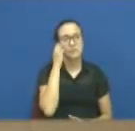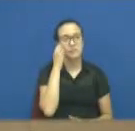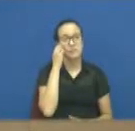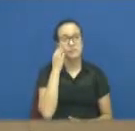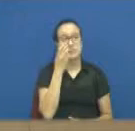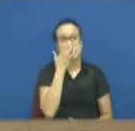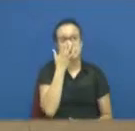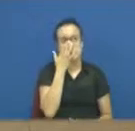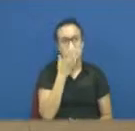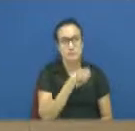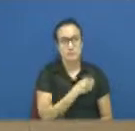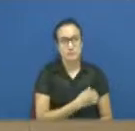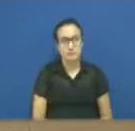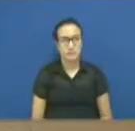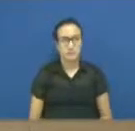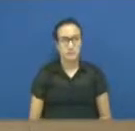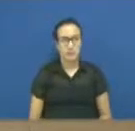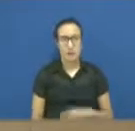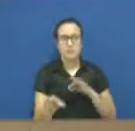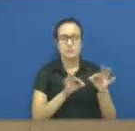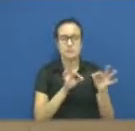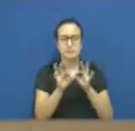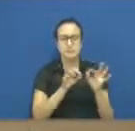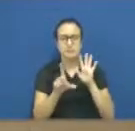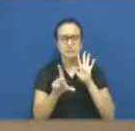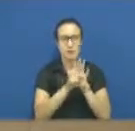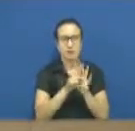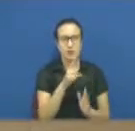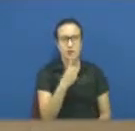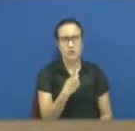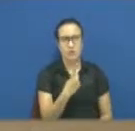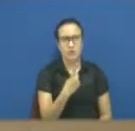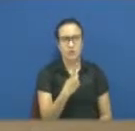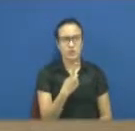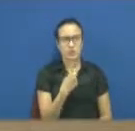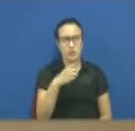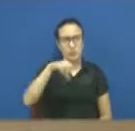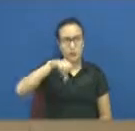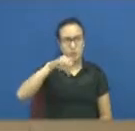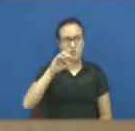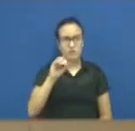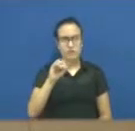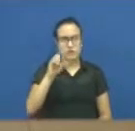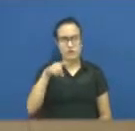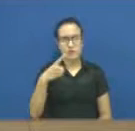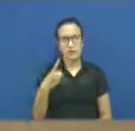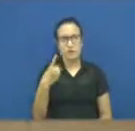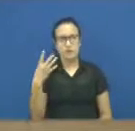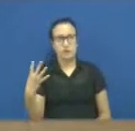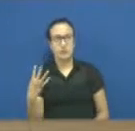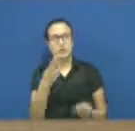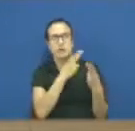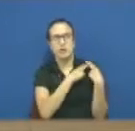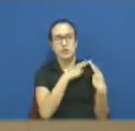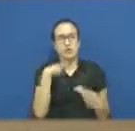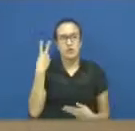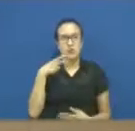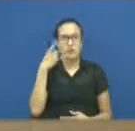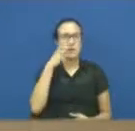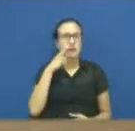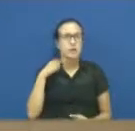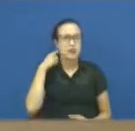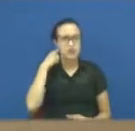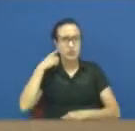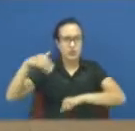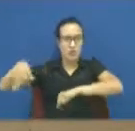Parabéns. Item 4º da pauta, projeto de lei 190 de 2014, de autoria do nobre vereador Newton César